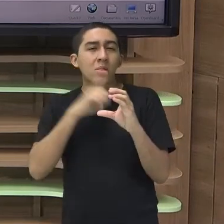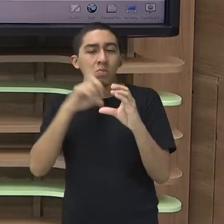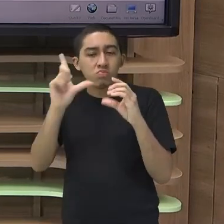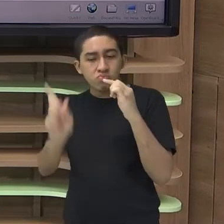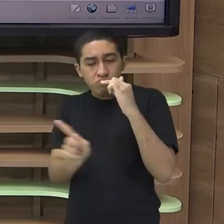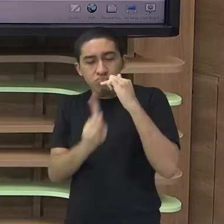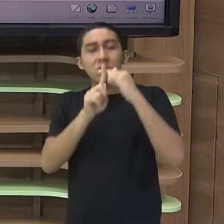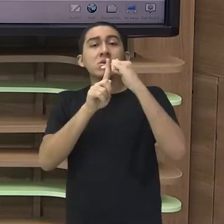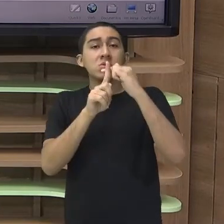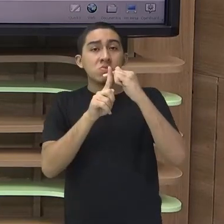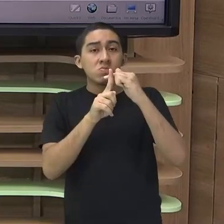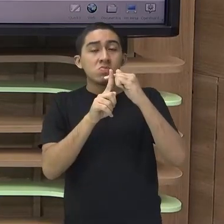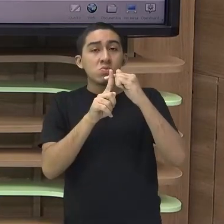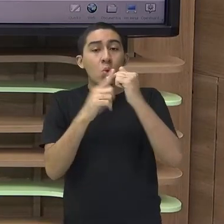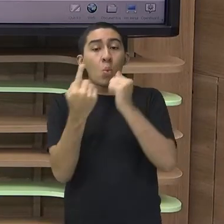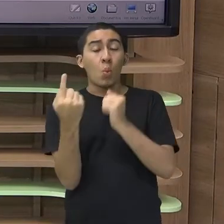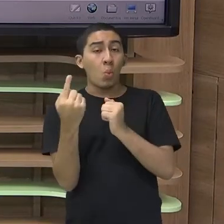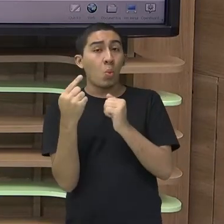acréscimo ou